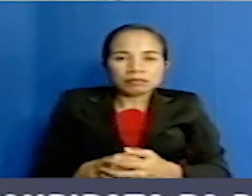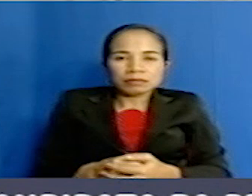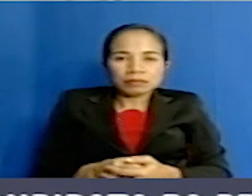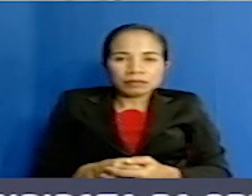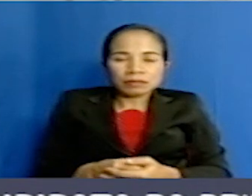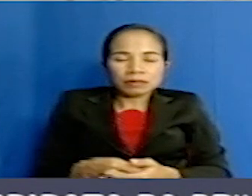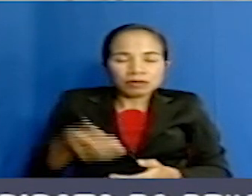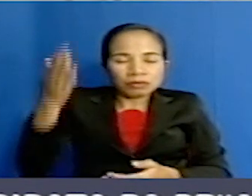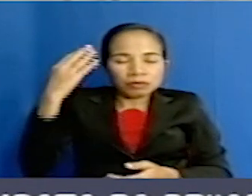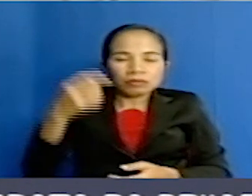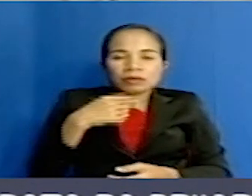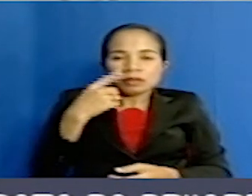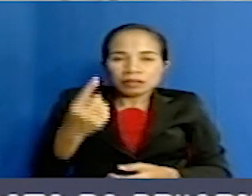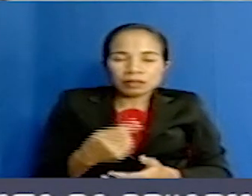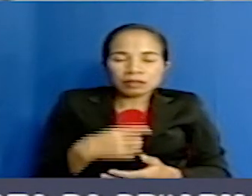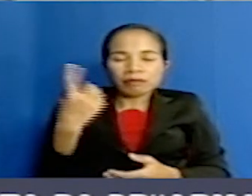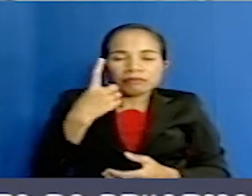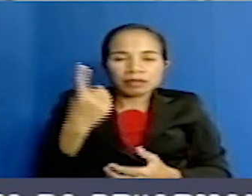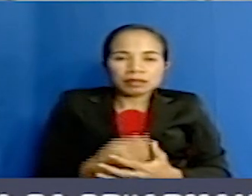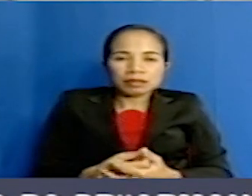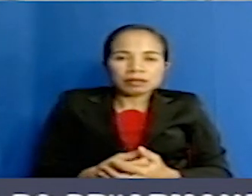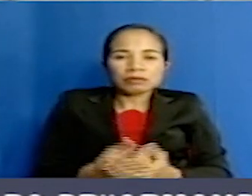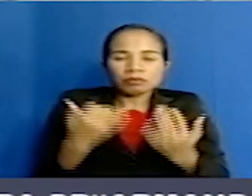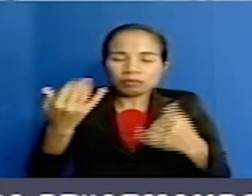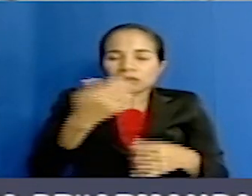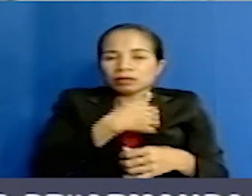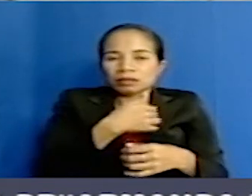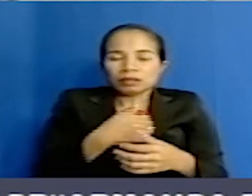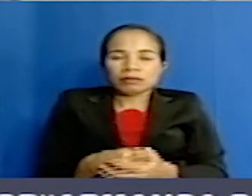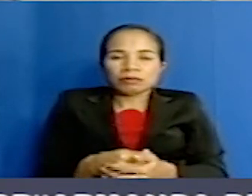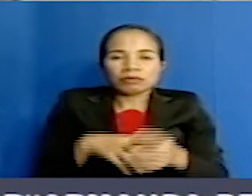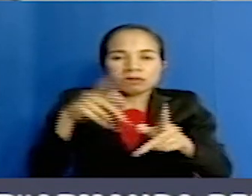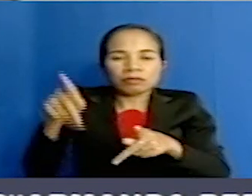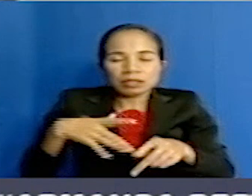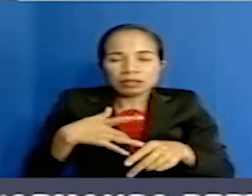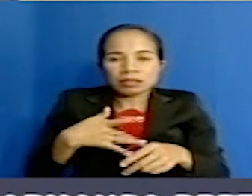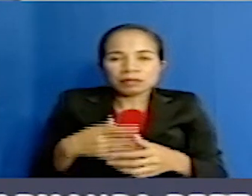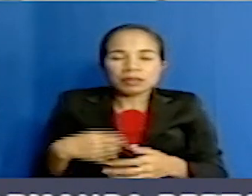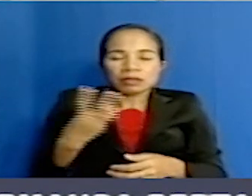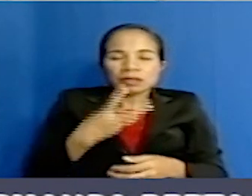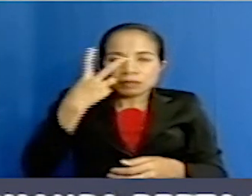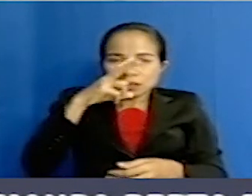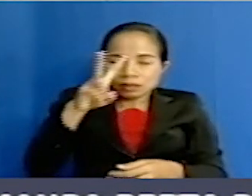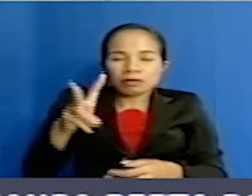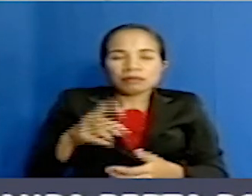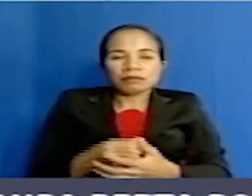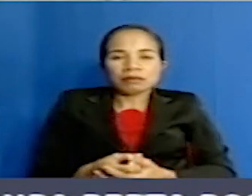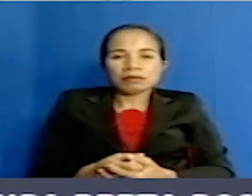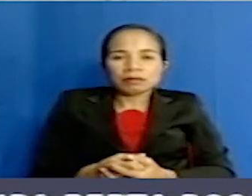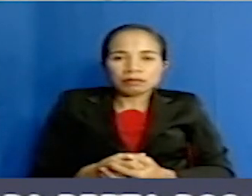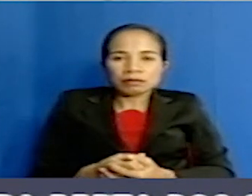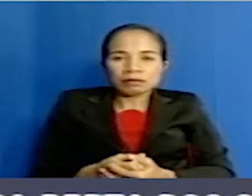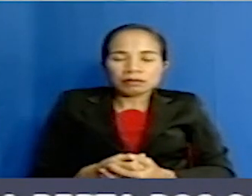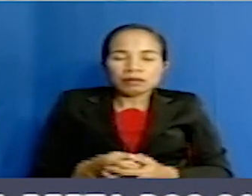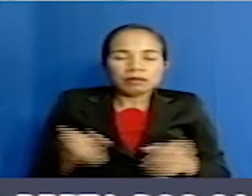kere sa hata ma bebe kata ma demi to agora. Ene be kuminan ya sentimento ita mare rasi kona. Alo di komenta